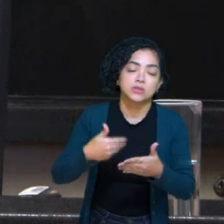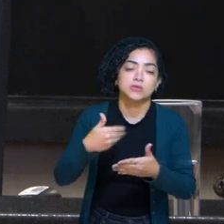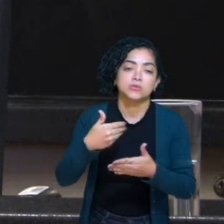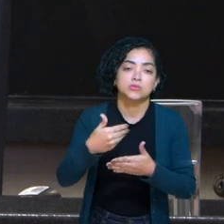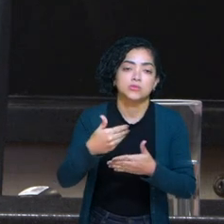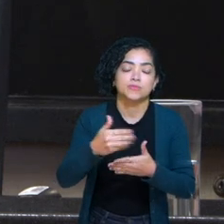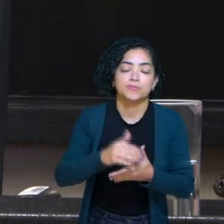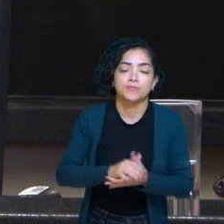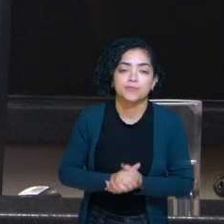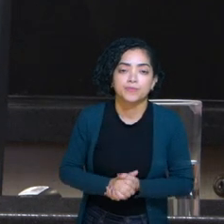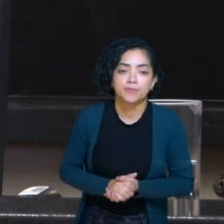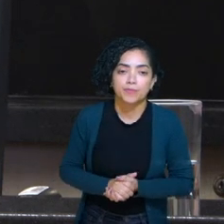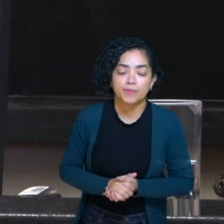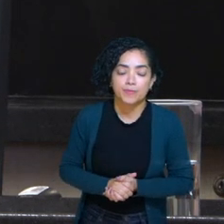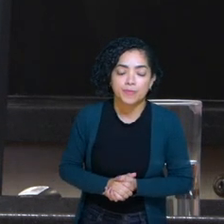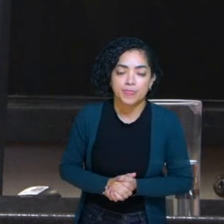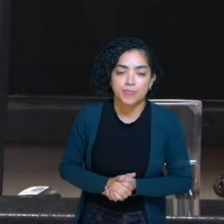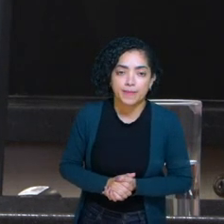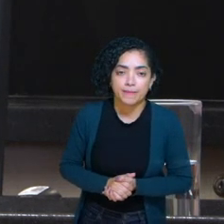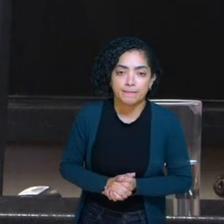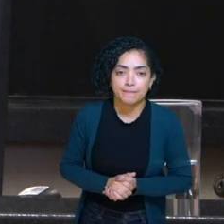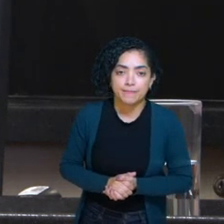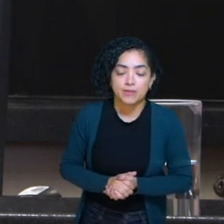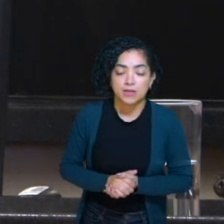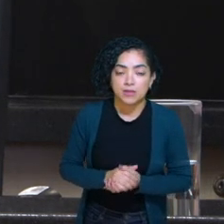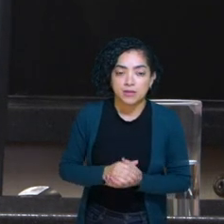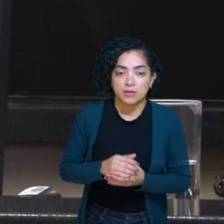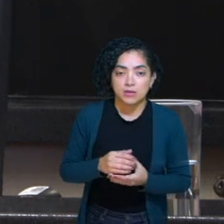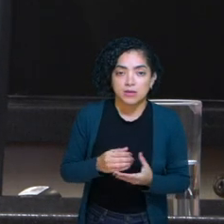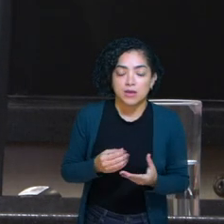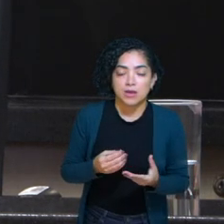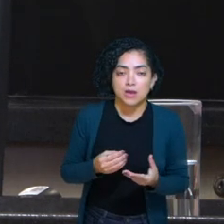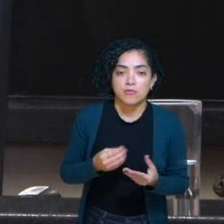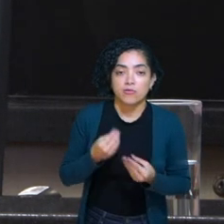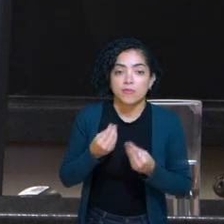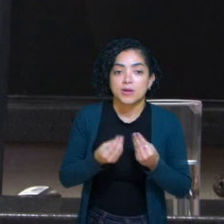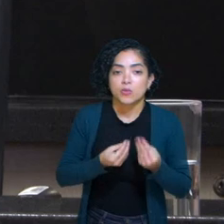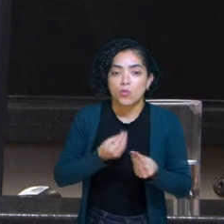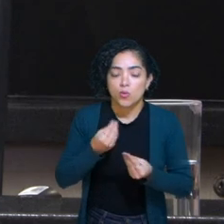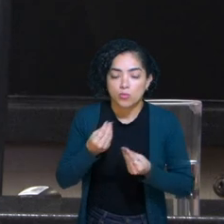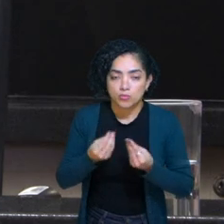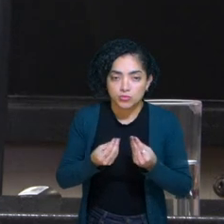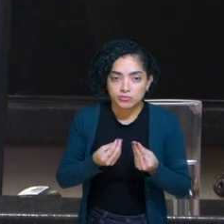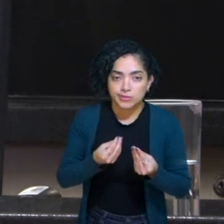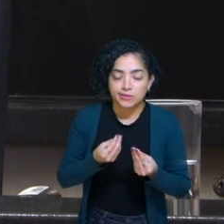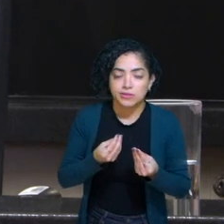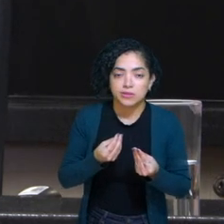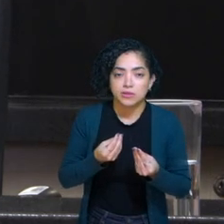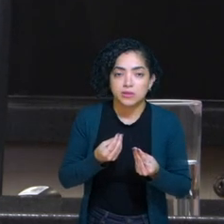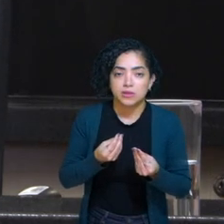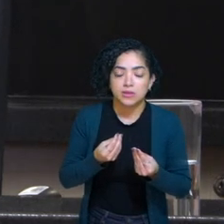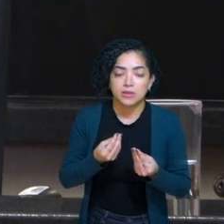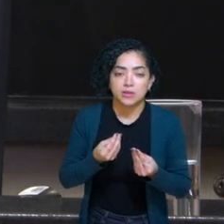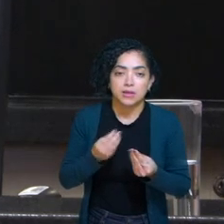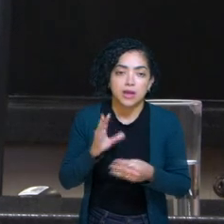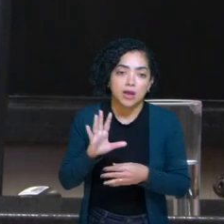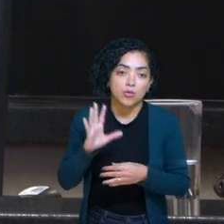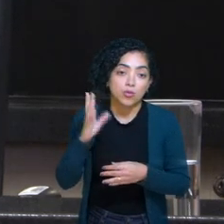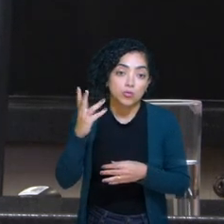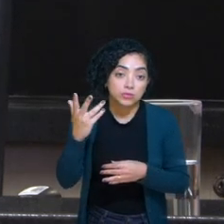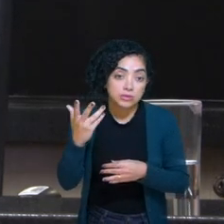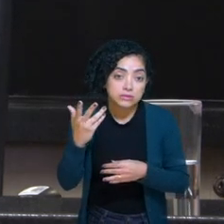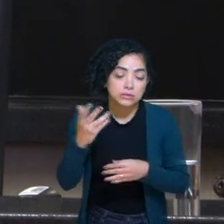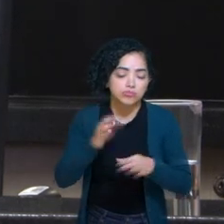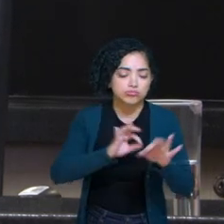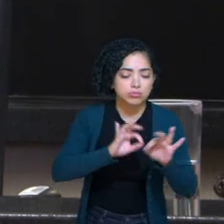tá eh a forma como eh aconteceu a a construção